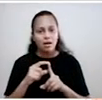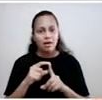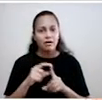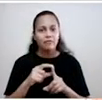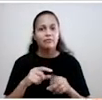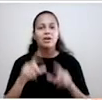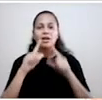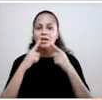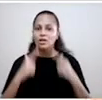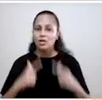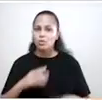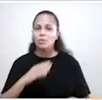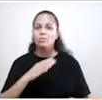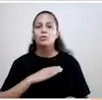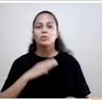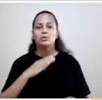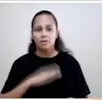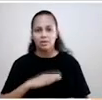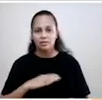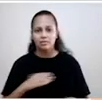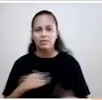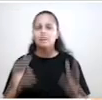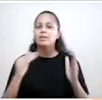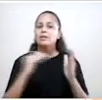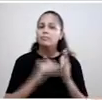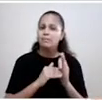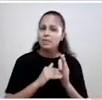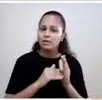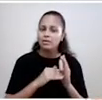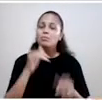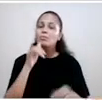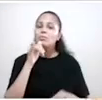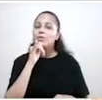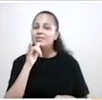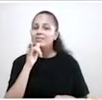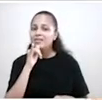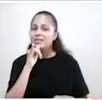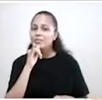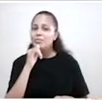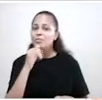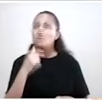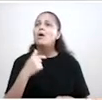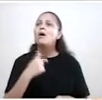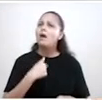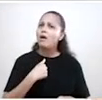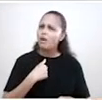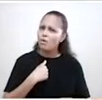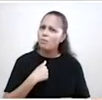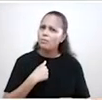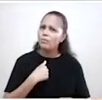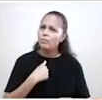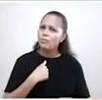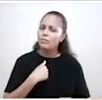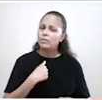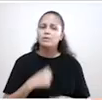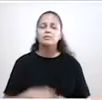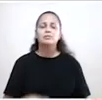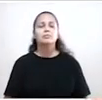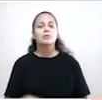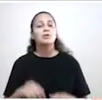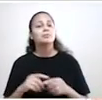em mesmo, mesma. Por exemplo, eu mesmo, eu mesma, mim mesmo,